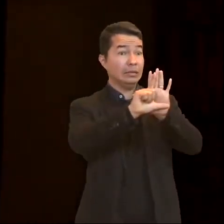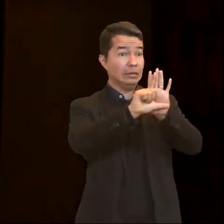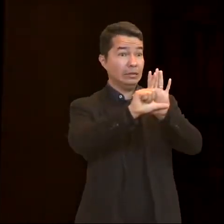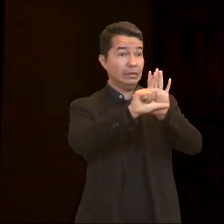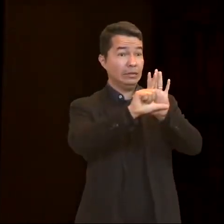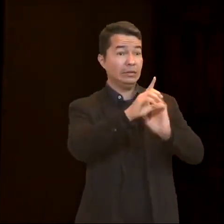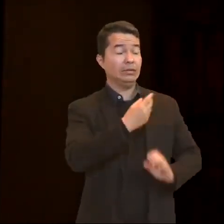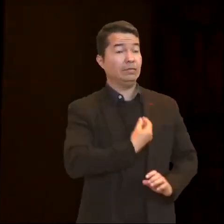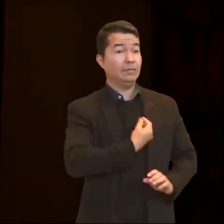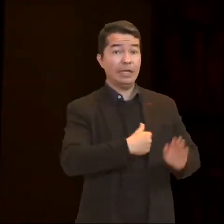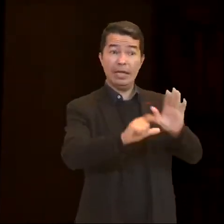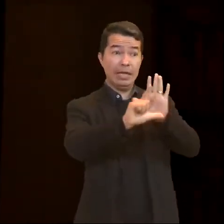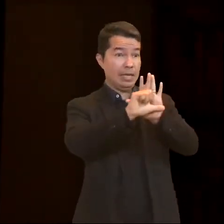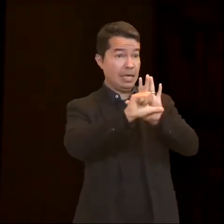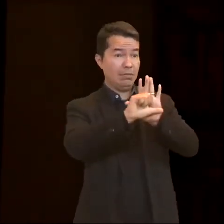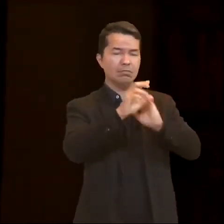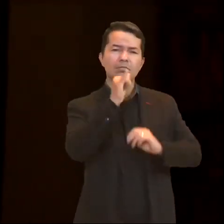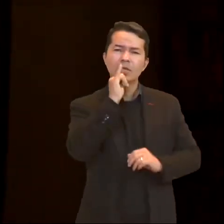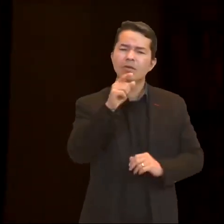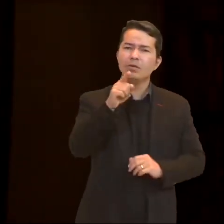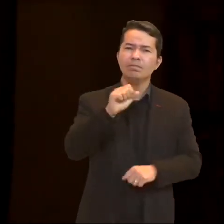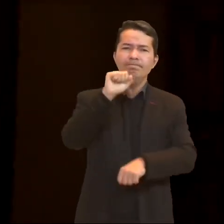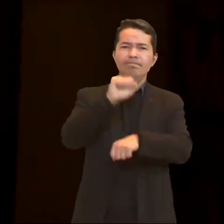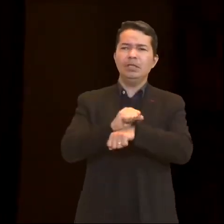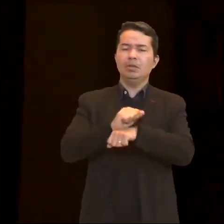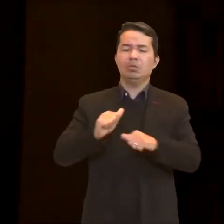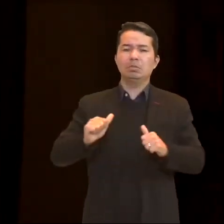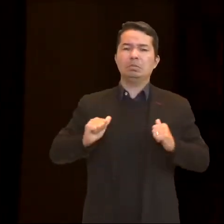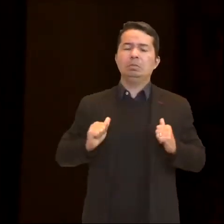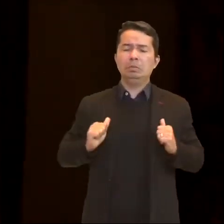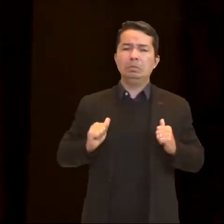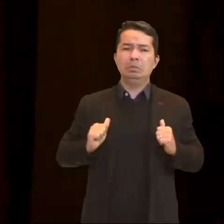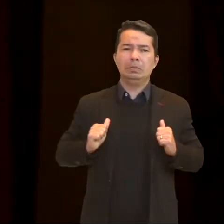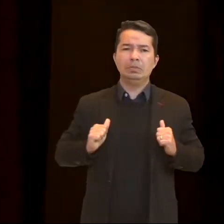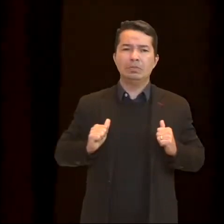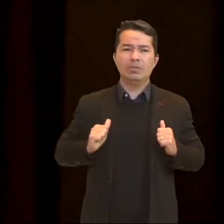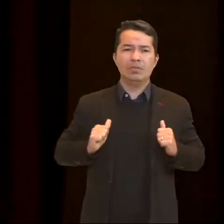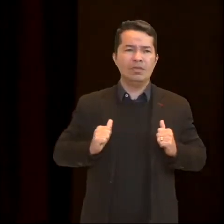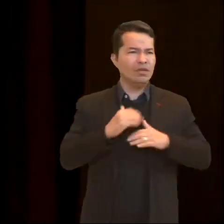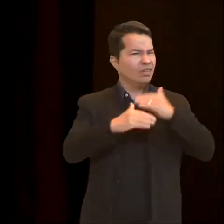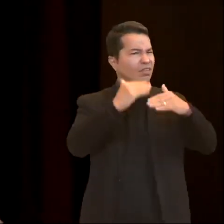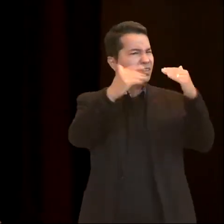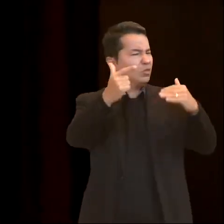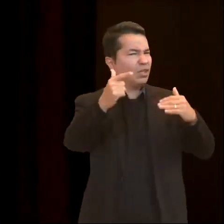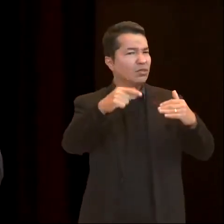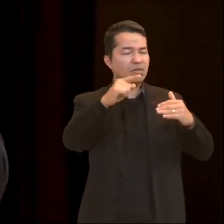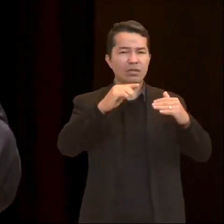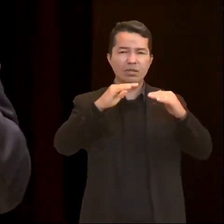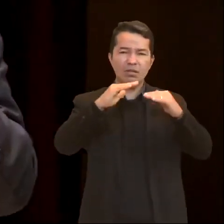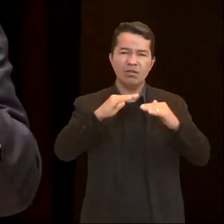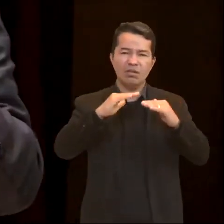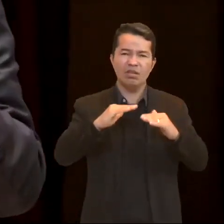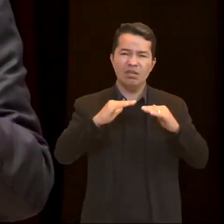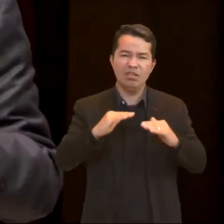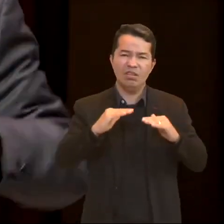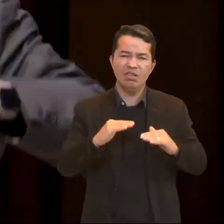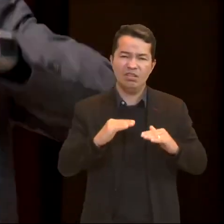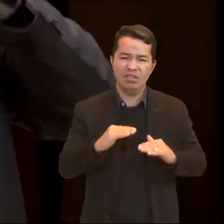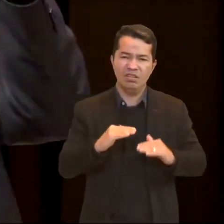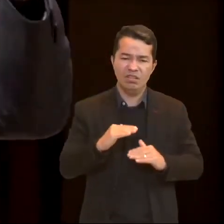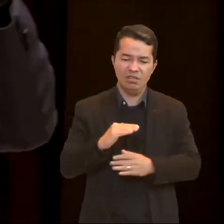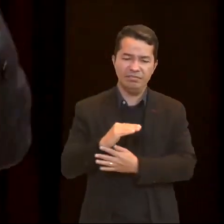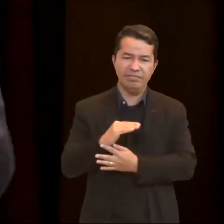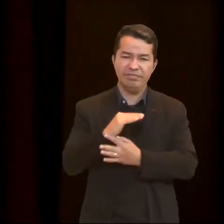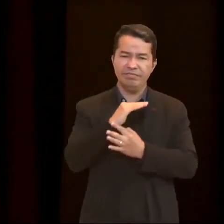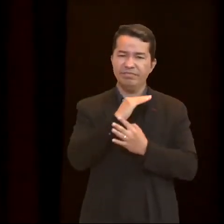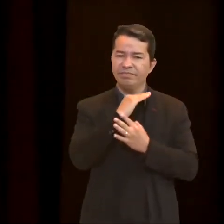fica estagnado, você começa a decrescer, você começa a morrer. Mas se você continua a crescer, então você pode